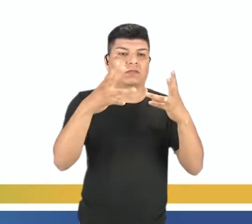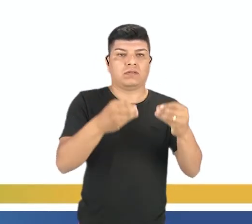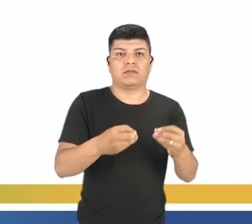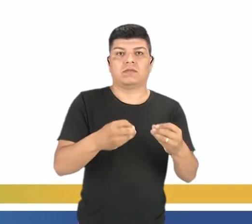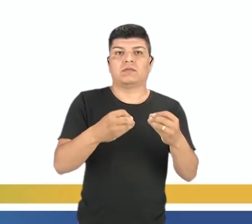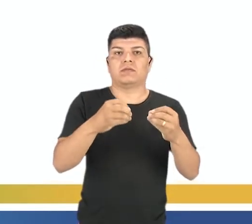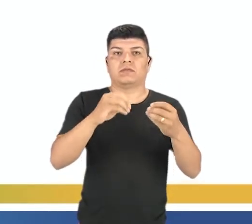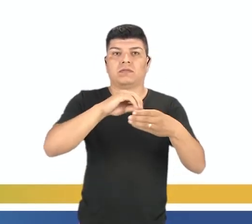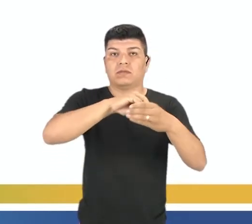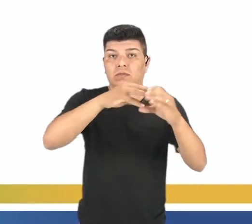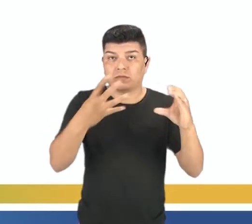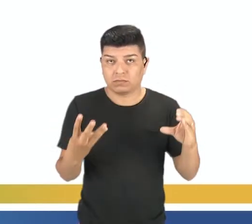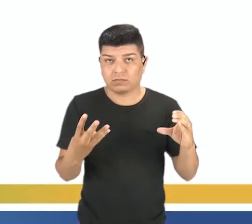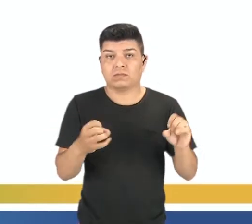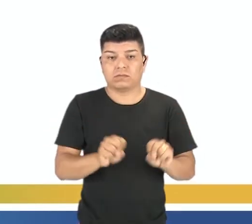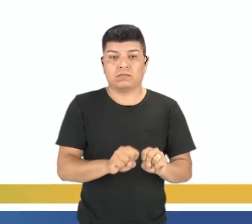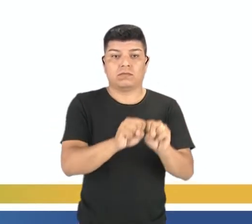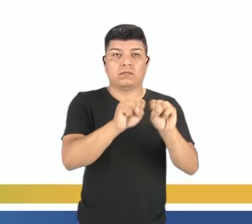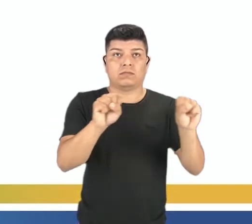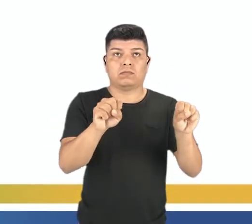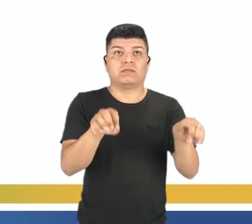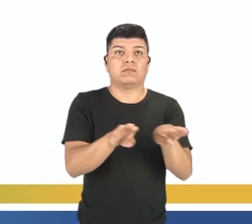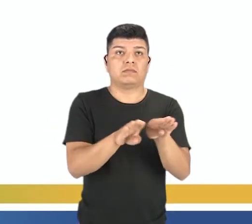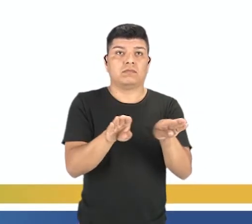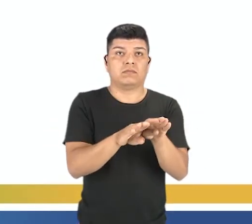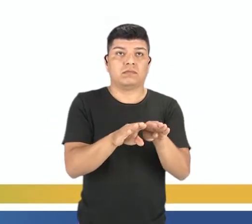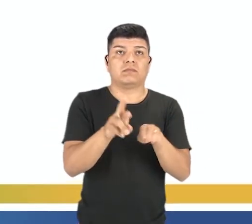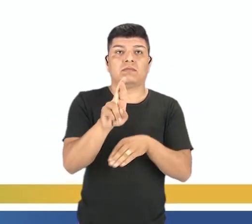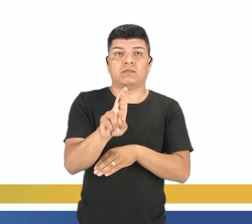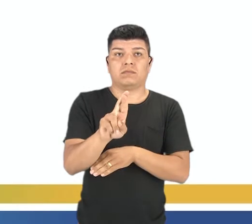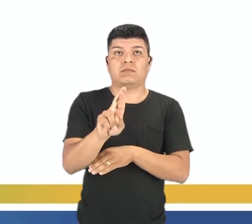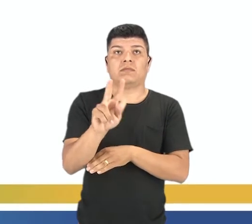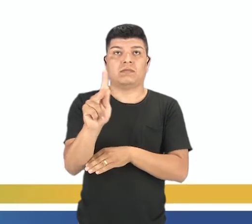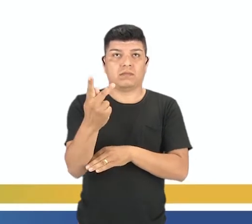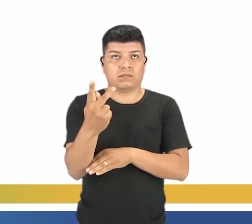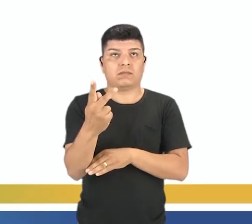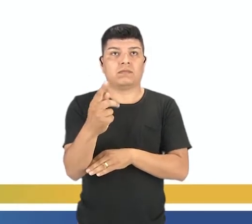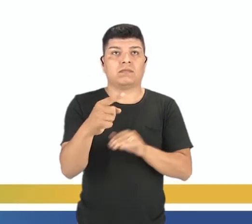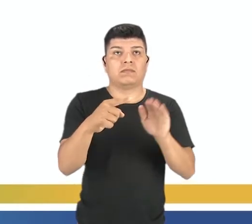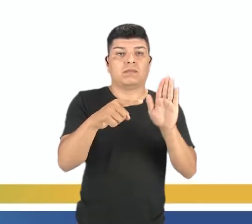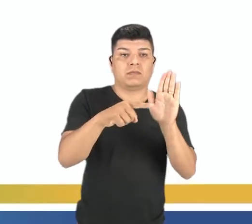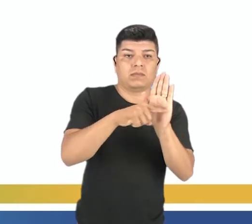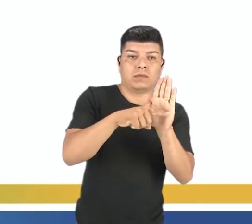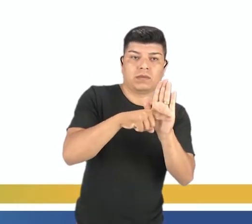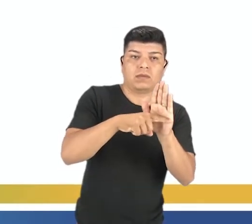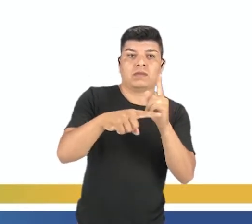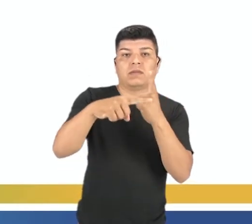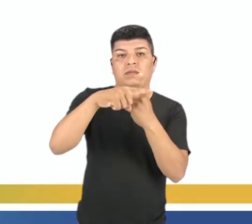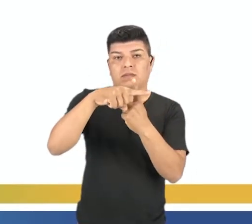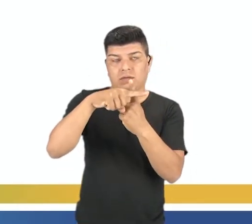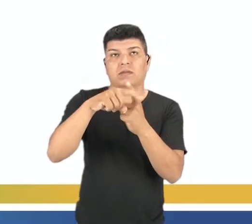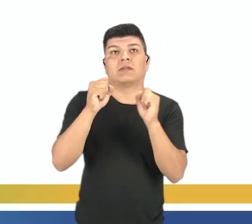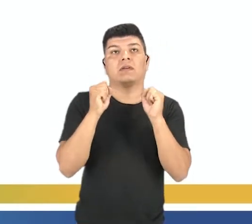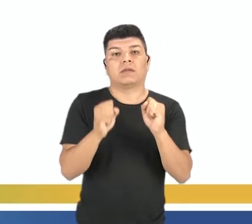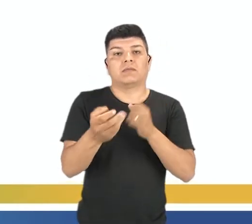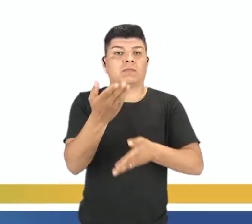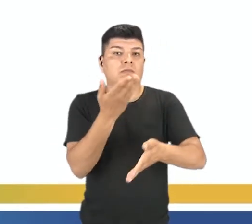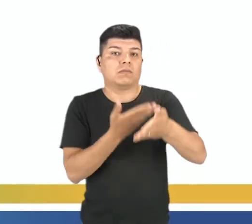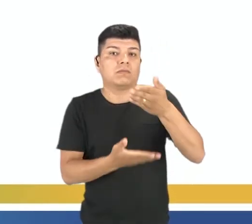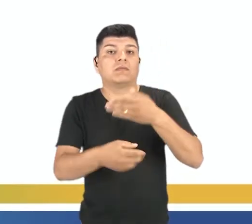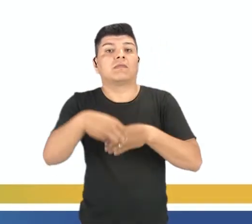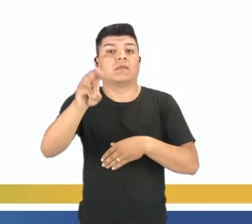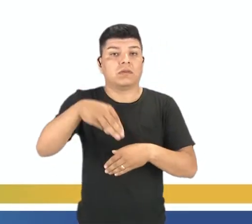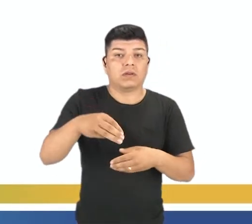características sistemas, né? Inclusive com seus RHs aqui, ó, menos e mais. Então você sabe quem pode doar para